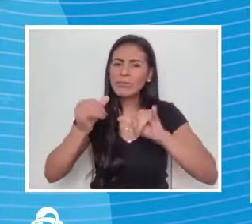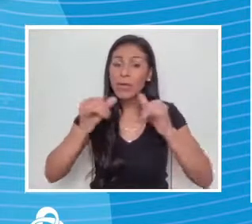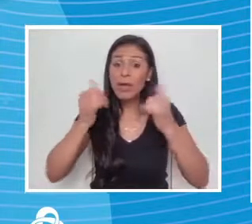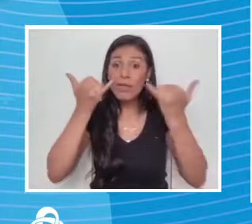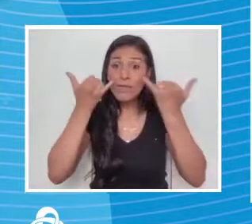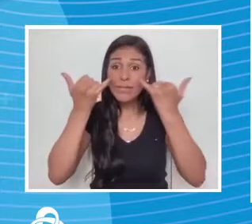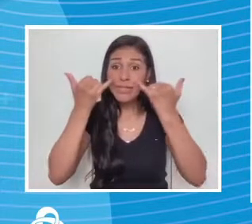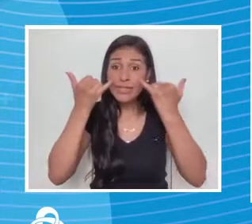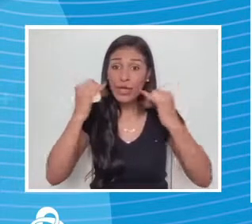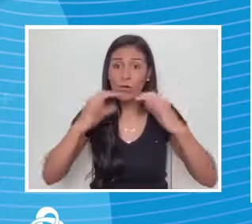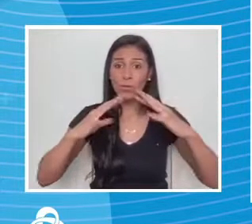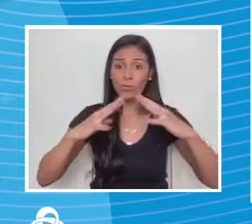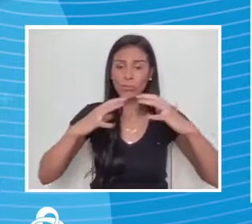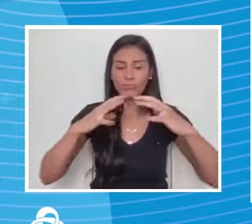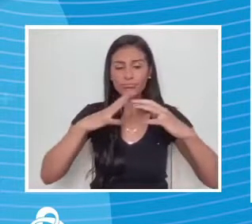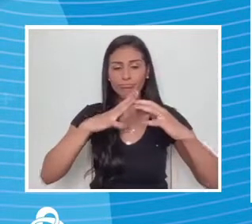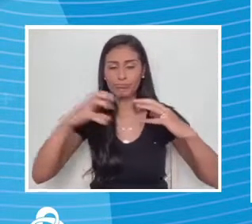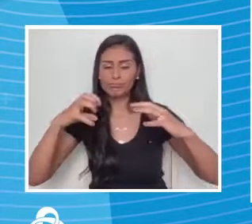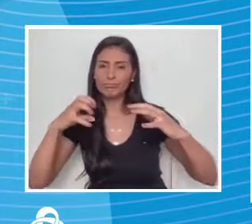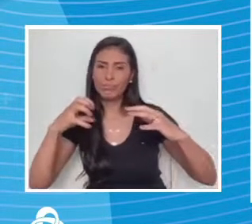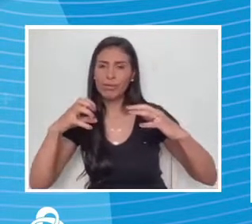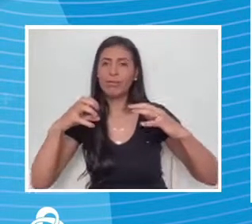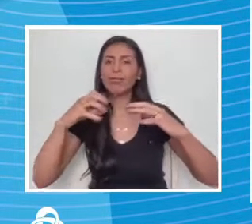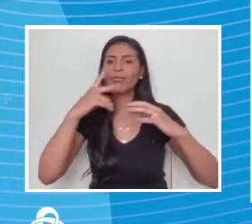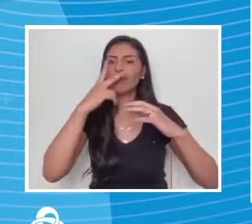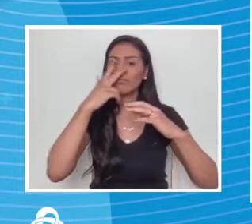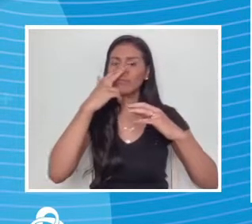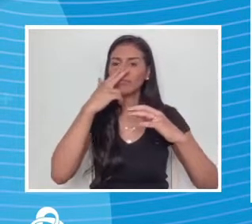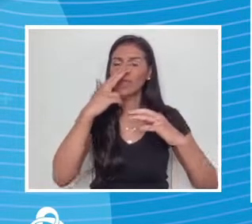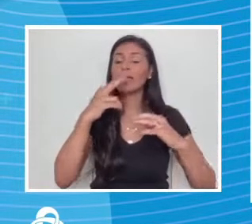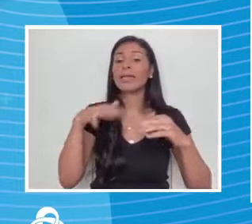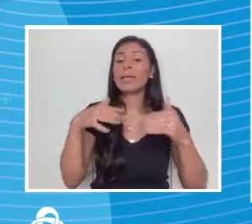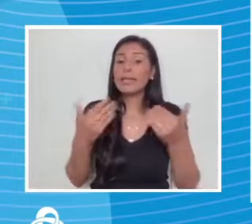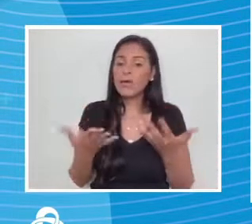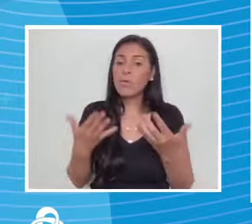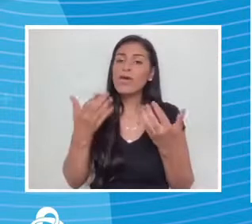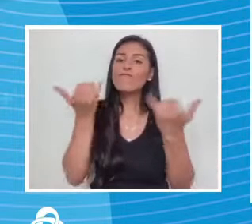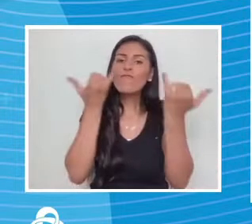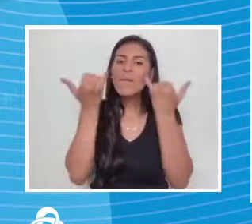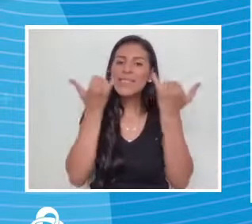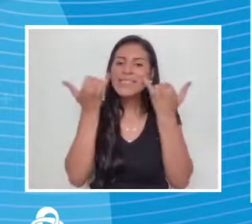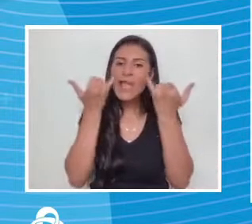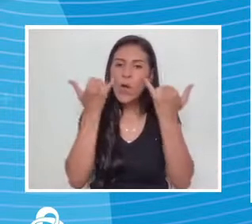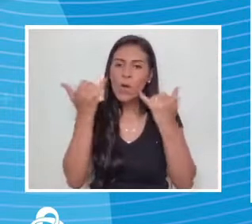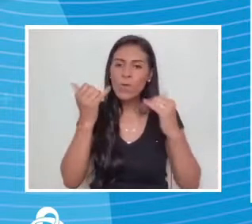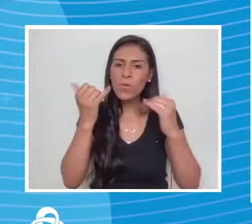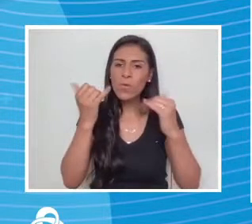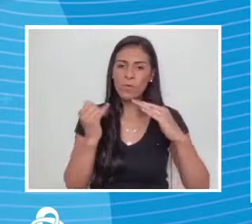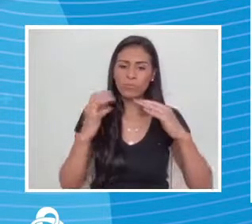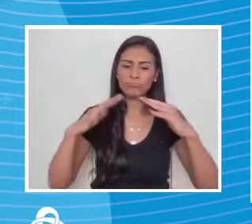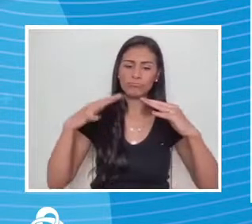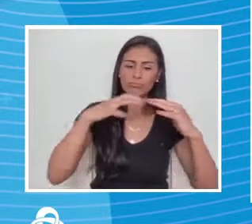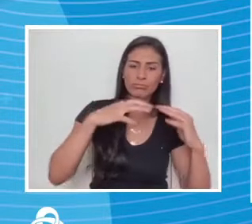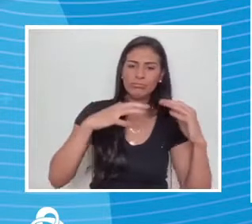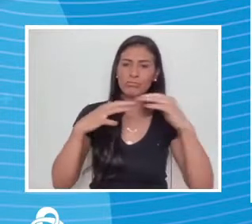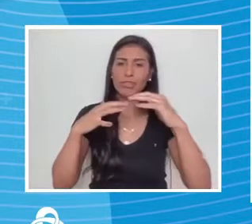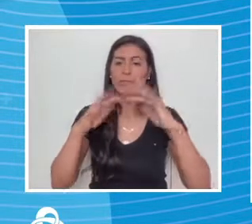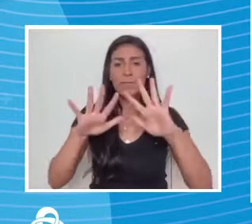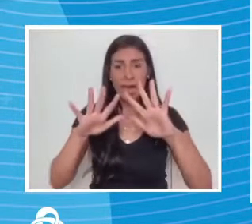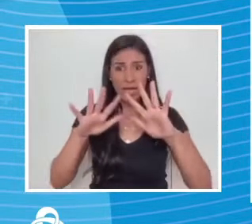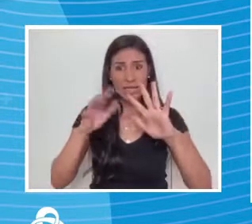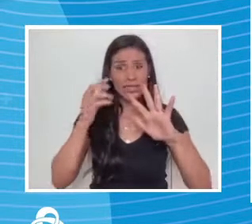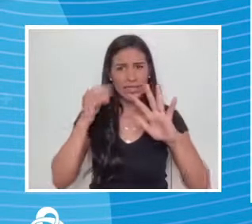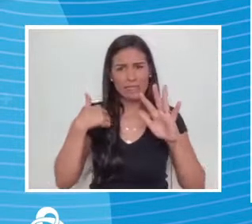informação para o segundo neurônio que está aqui embaixo. Então, a transmissão da informação, vejam que eu estou num nível